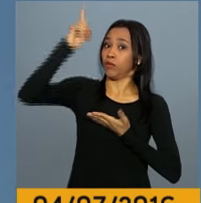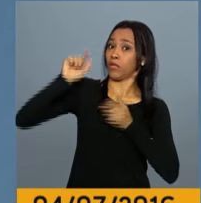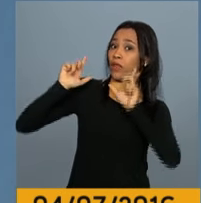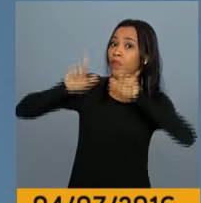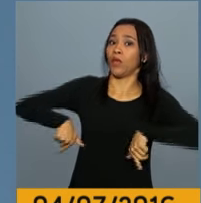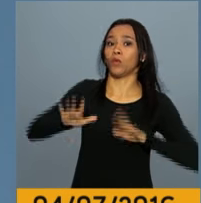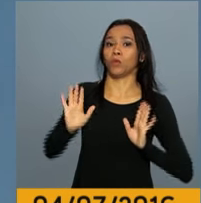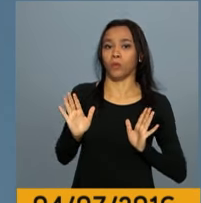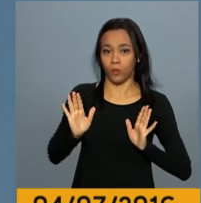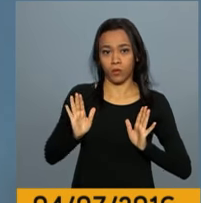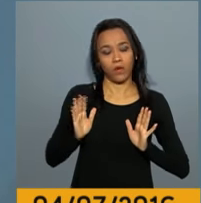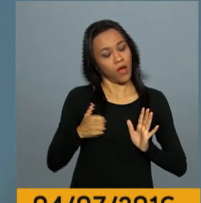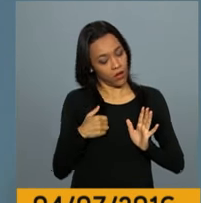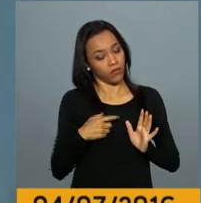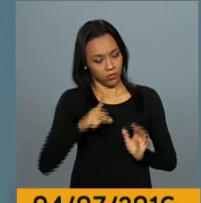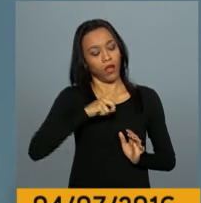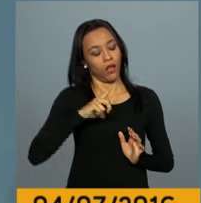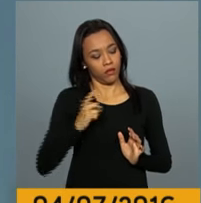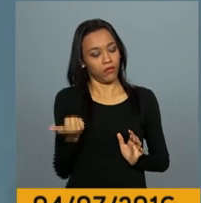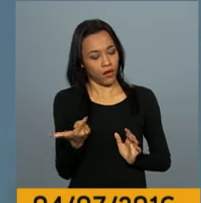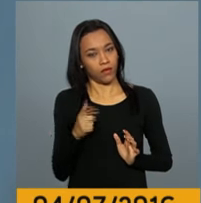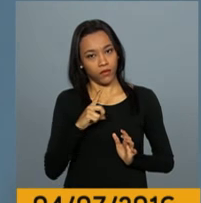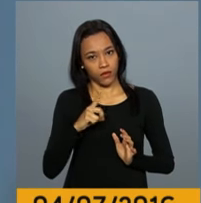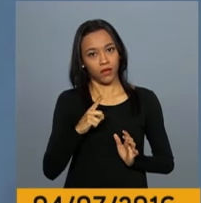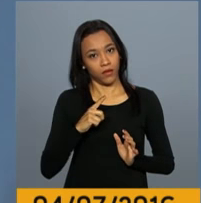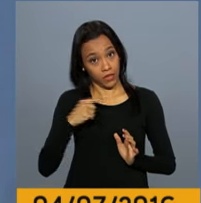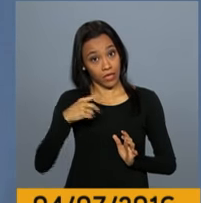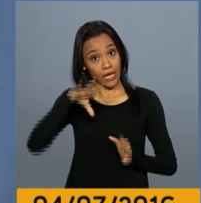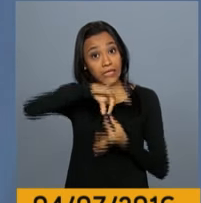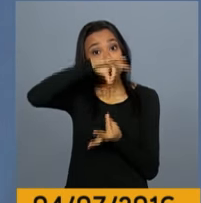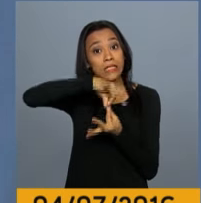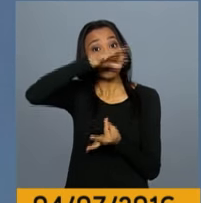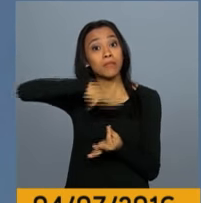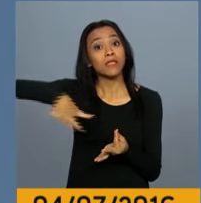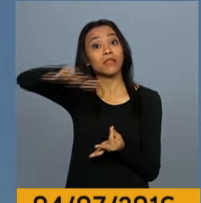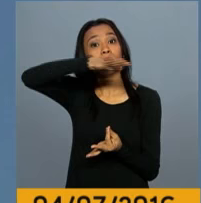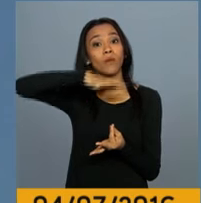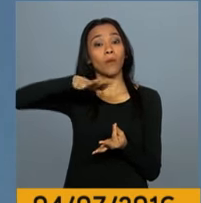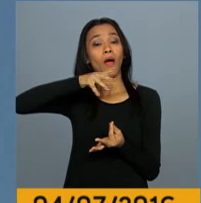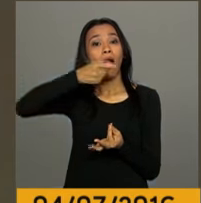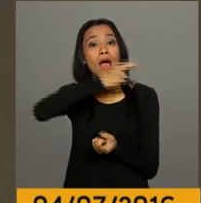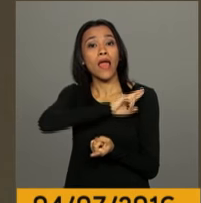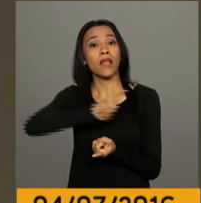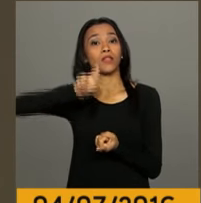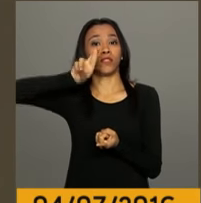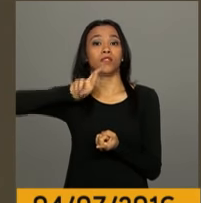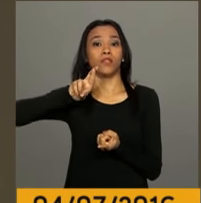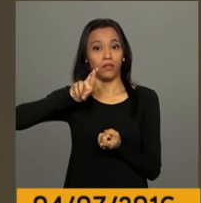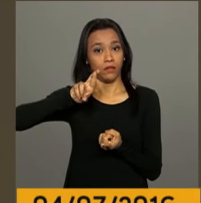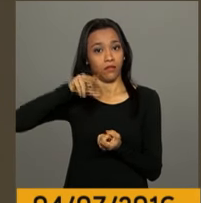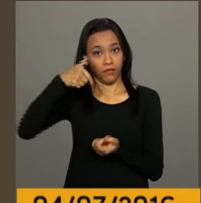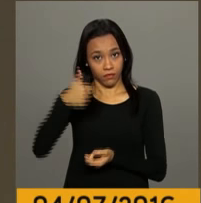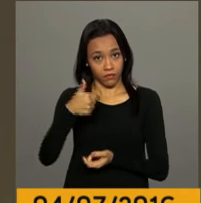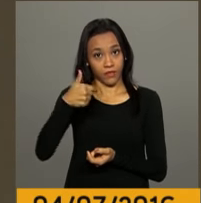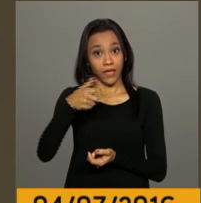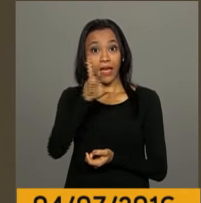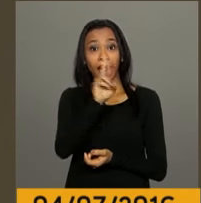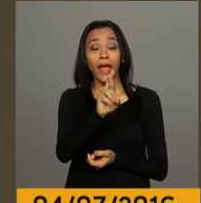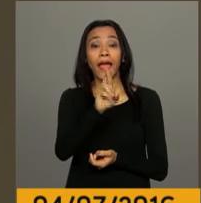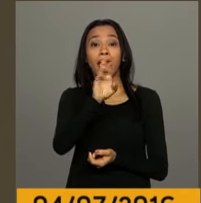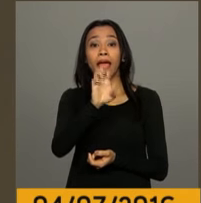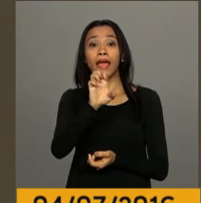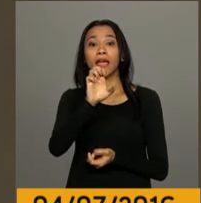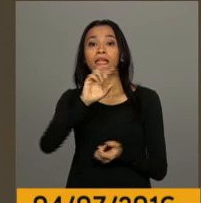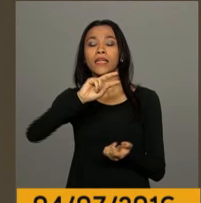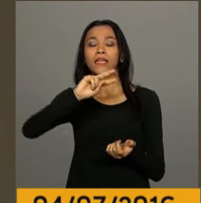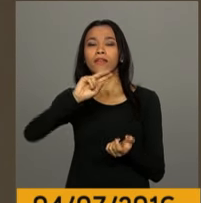isso. Eu digo, tem sim, que a espiritualidade, a religiosidade, especialmente a palavra religião, que